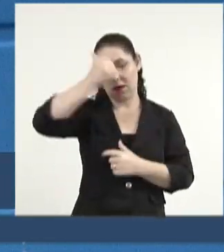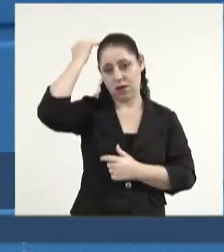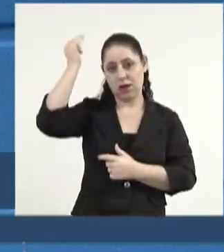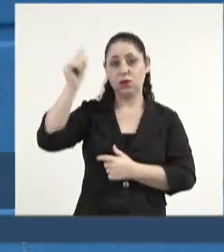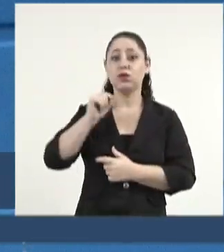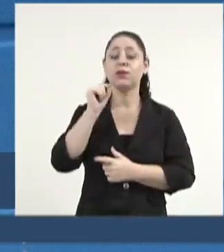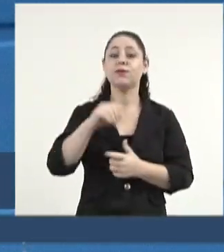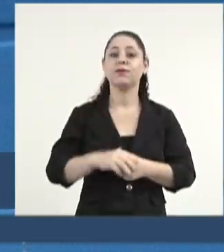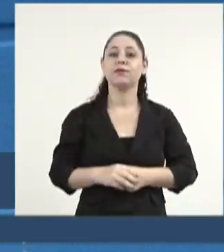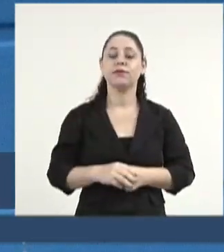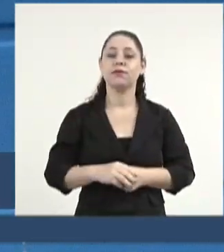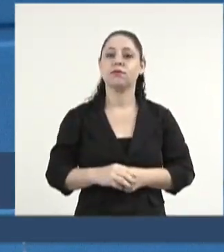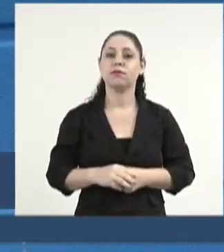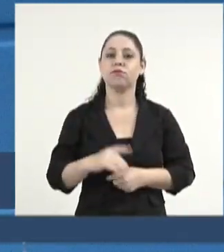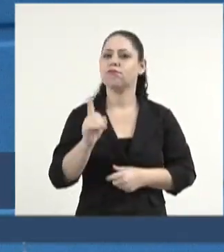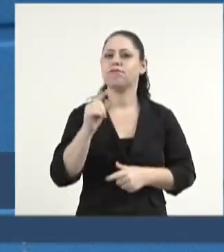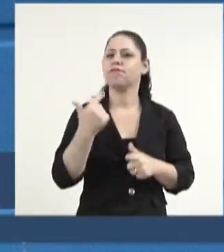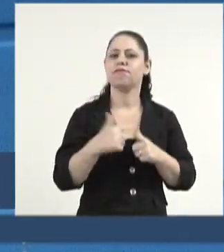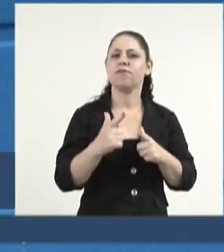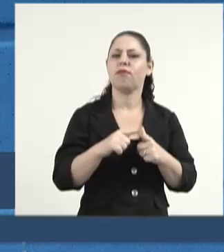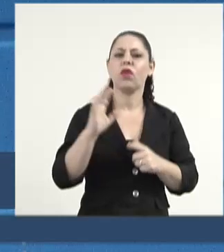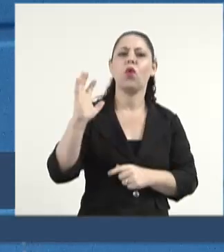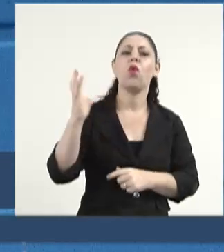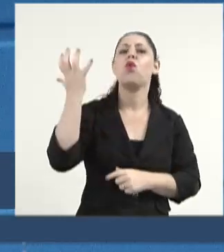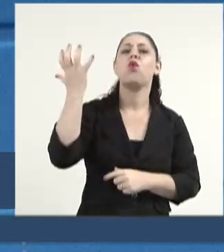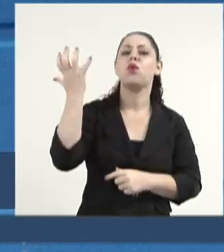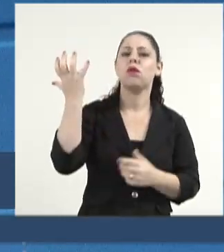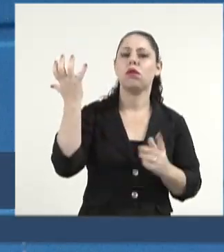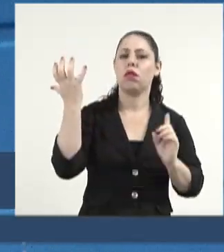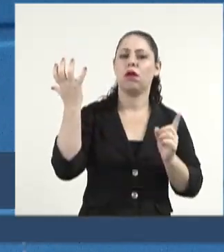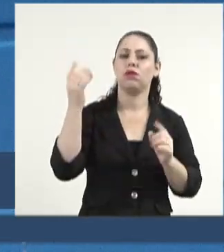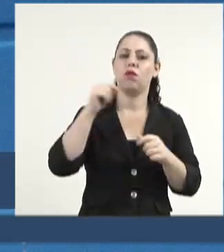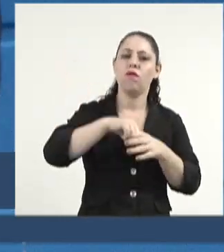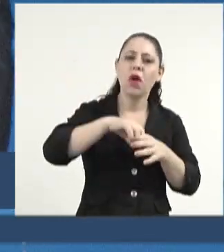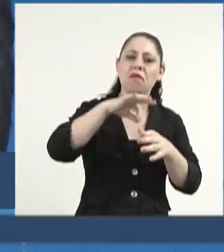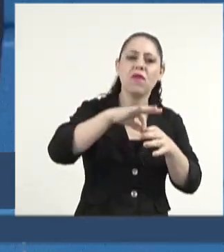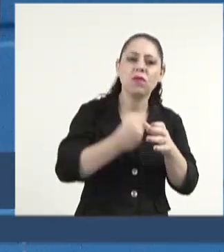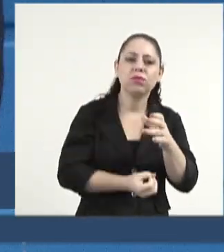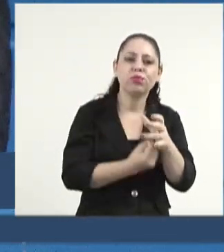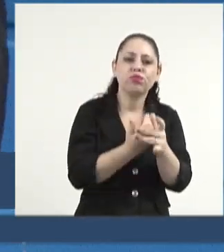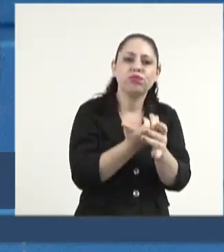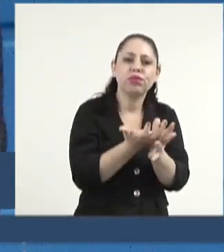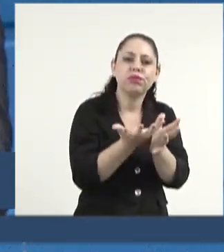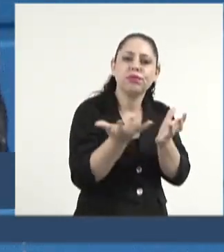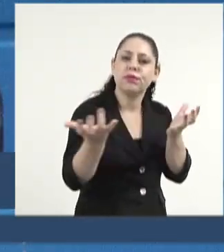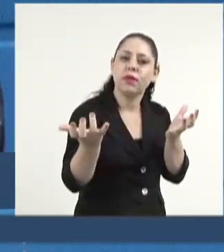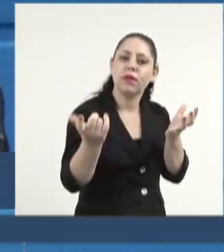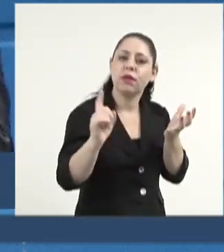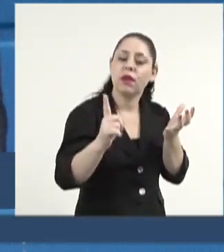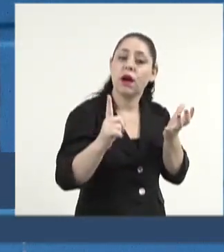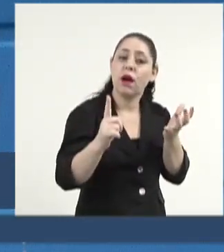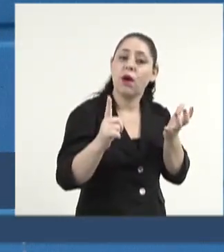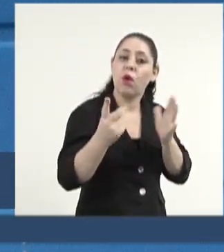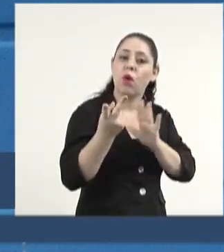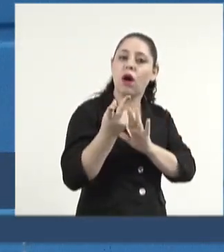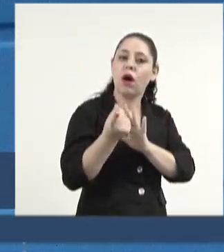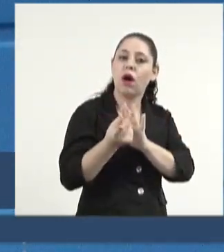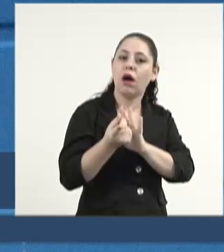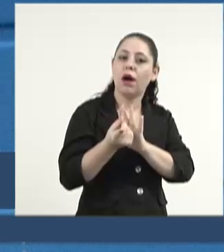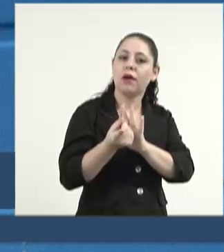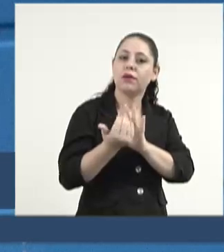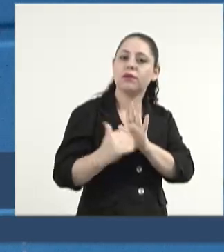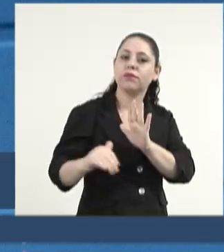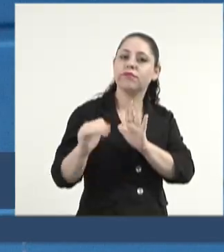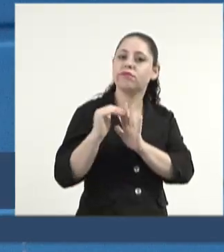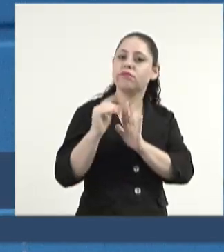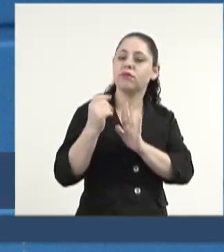é o problema climático, não é o problema de produção, é principalmente o problema do preço. Quando você vê